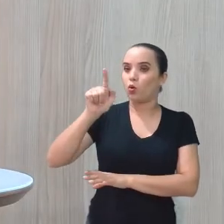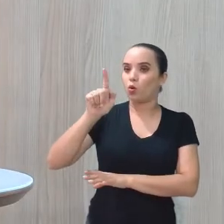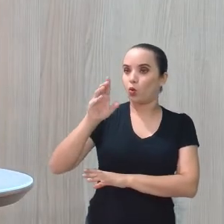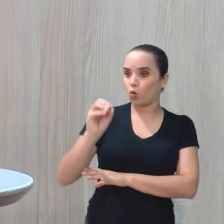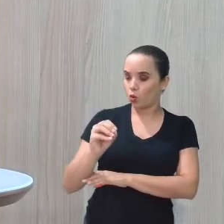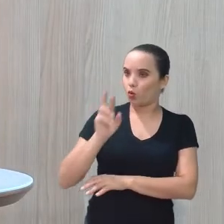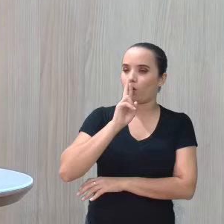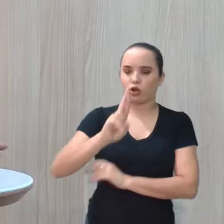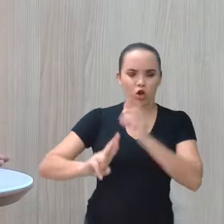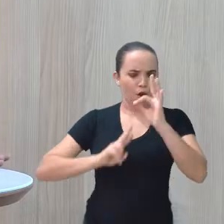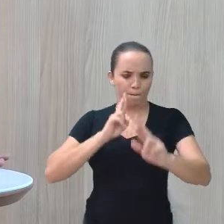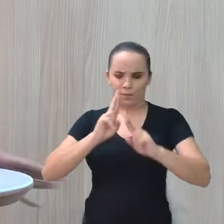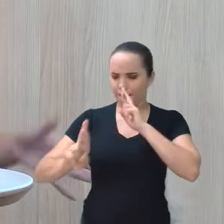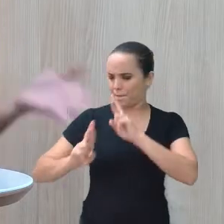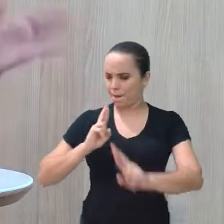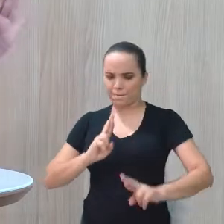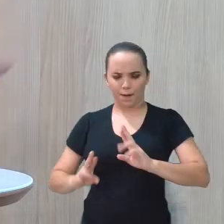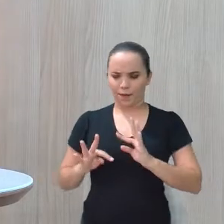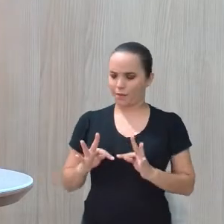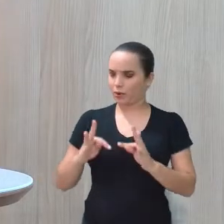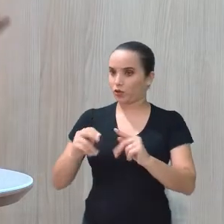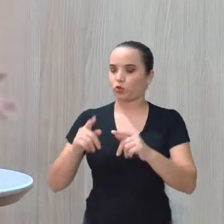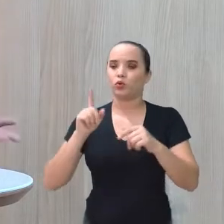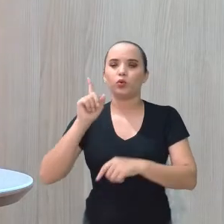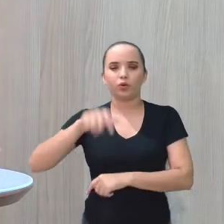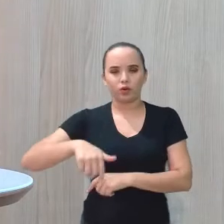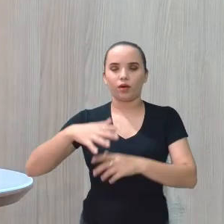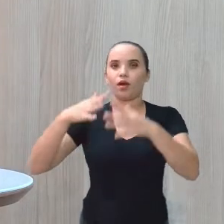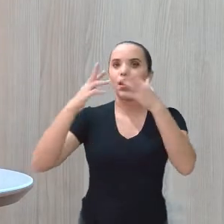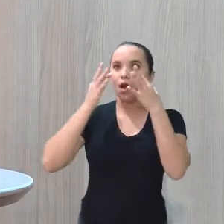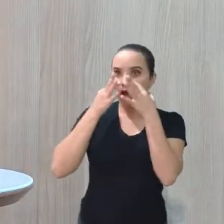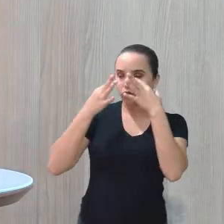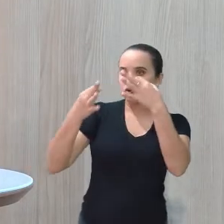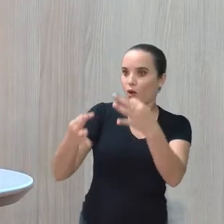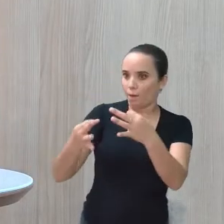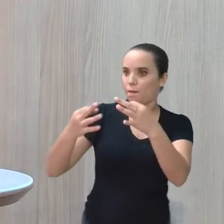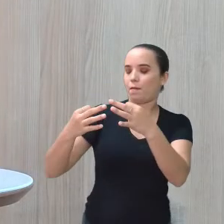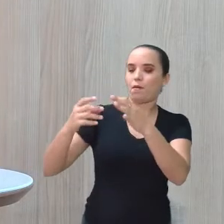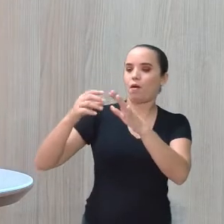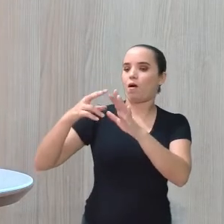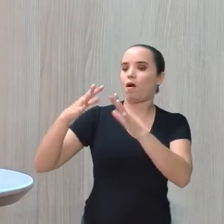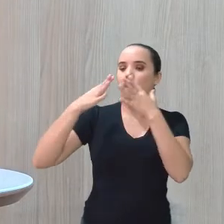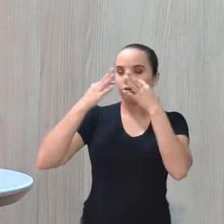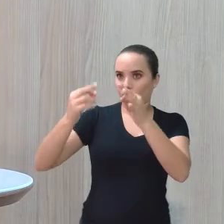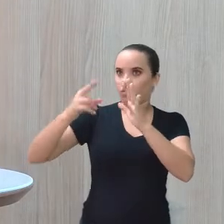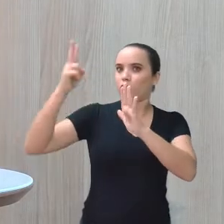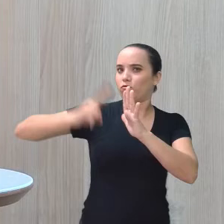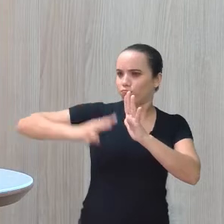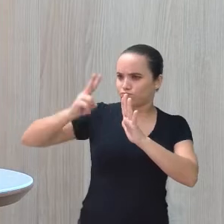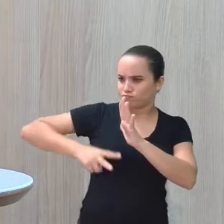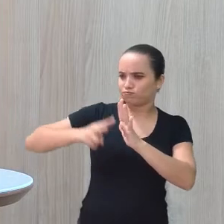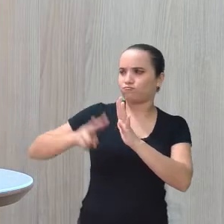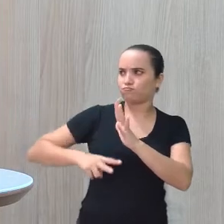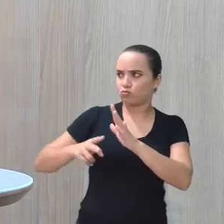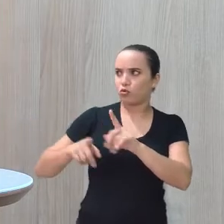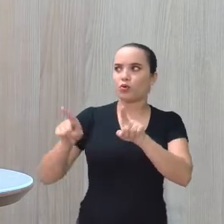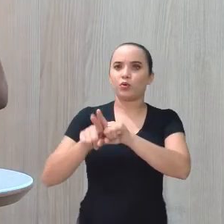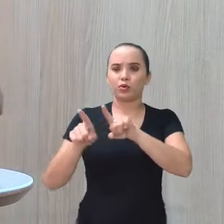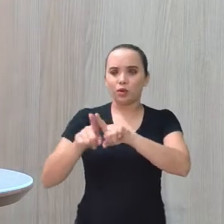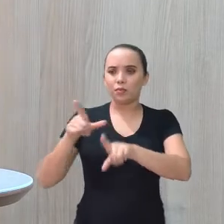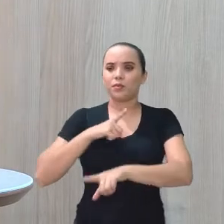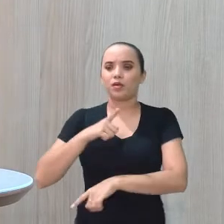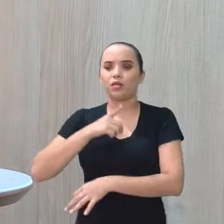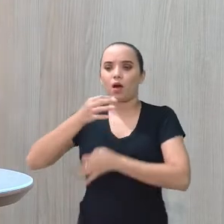Pode falar, Ele Camille. acabou de falar, ó, chamar a atenção do leitor para ler o texto jornalístico, debater opiniões,